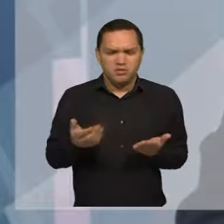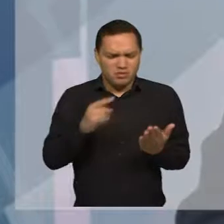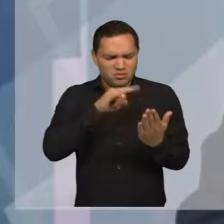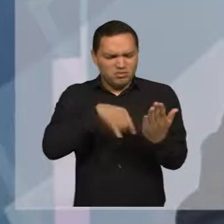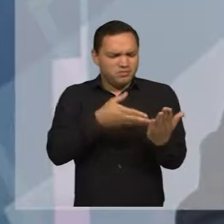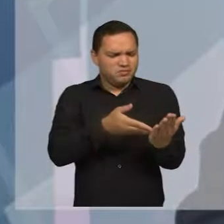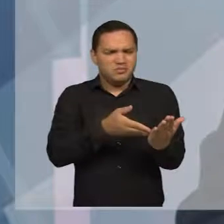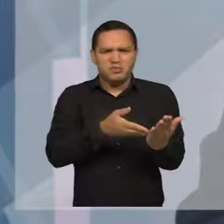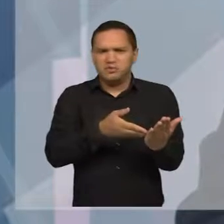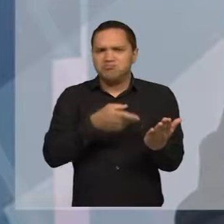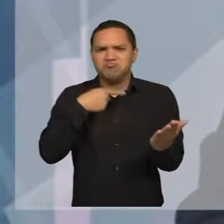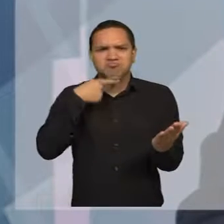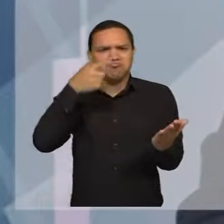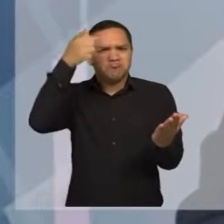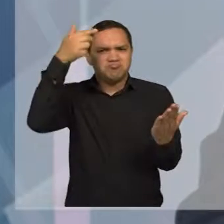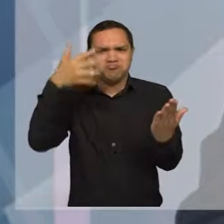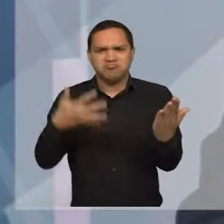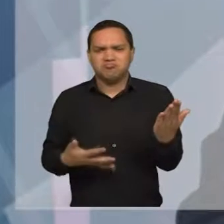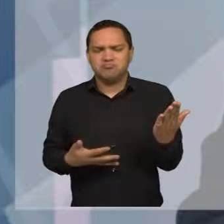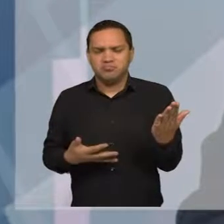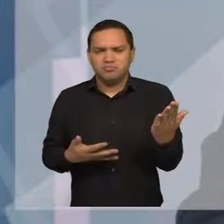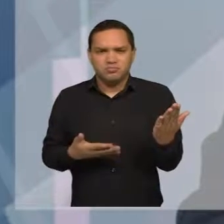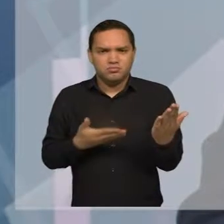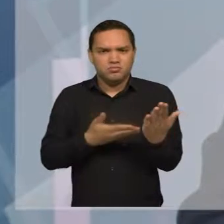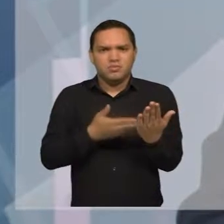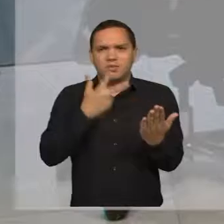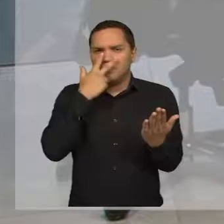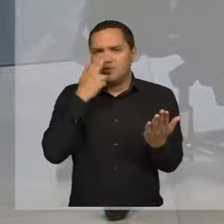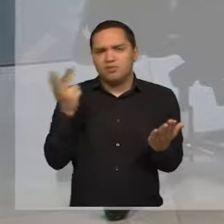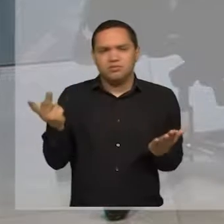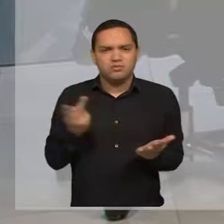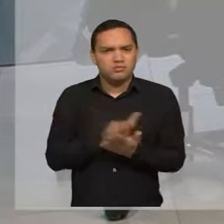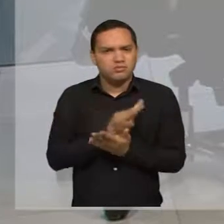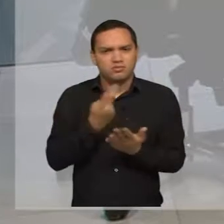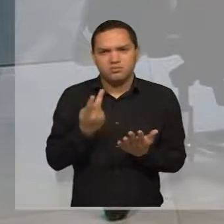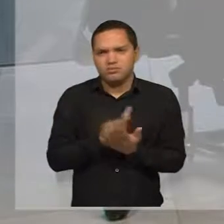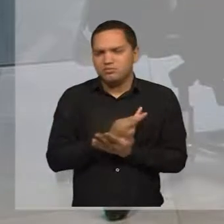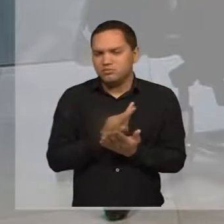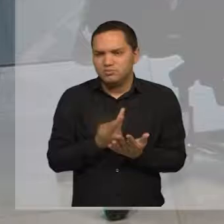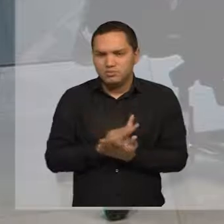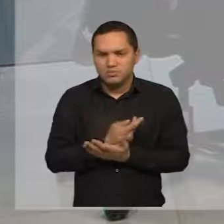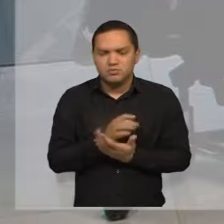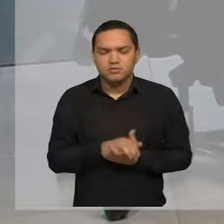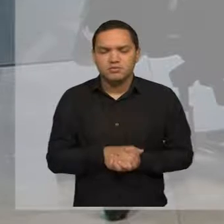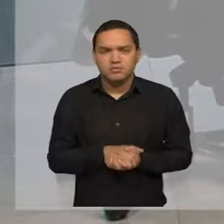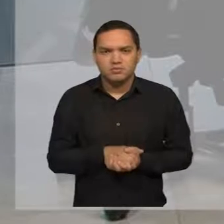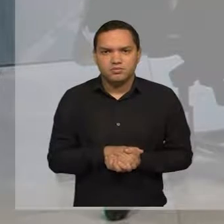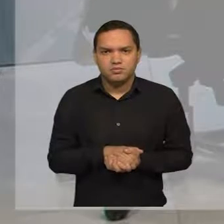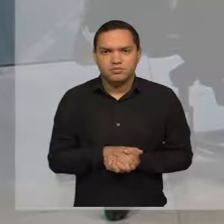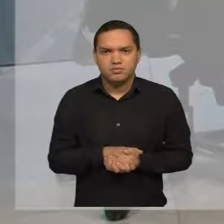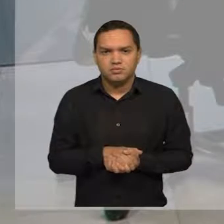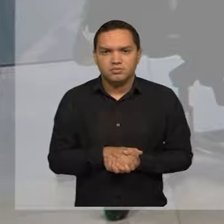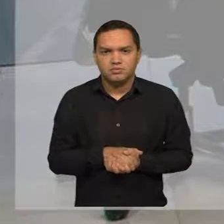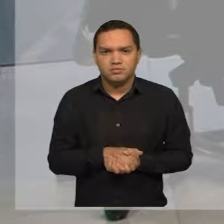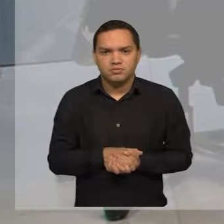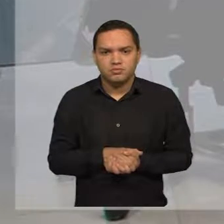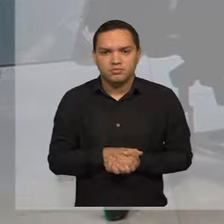inexplicável, pelo vazio. Não, só trazer aqui uma questão que é muito cara hoje